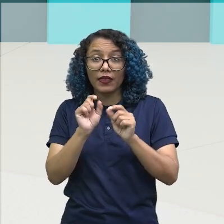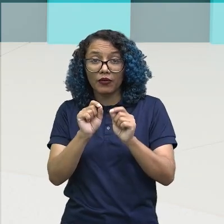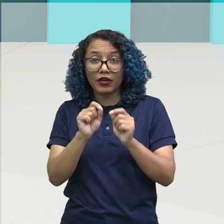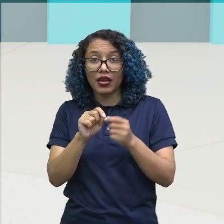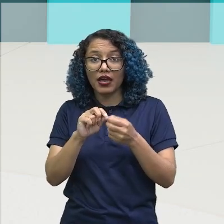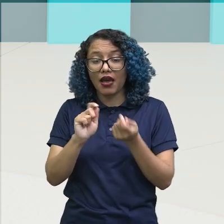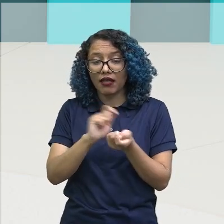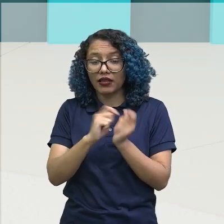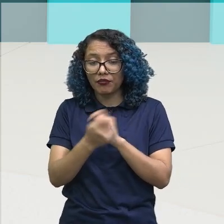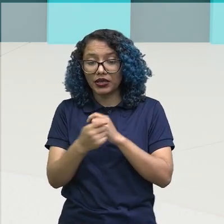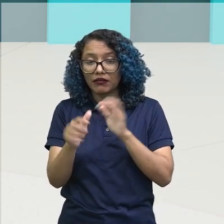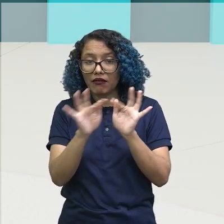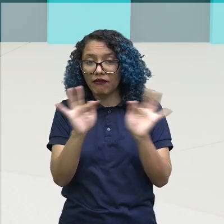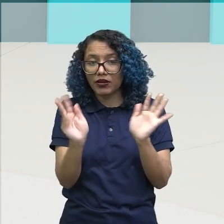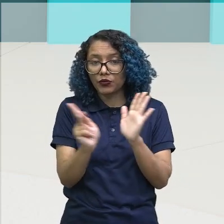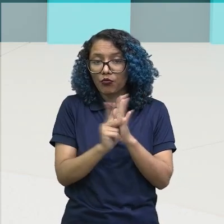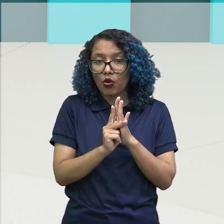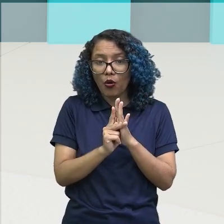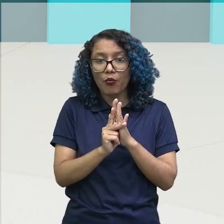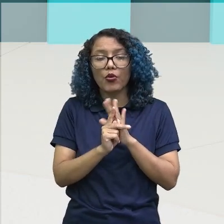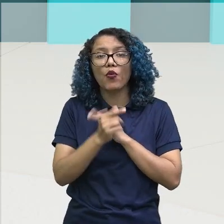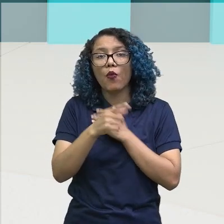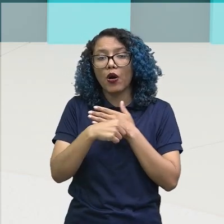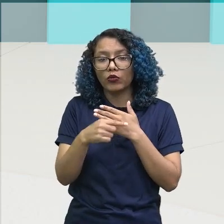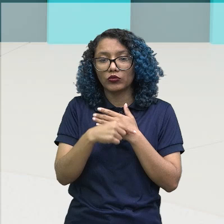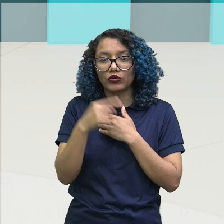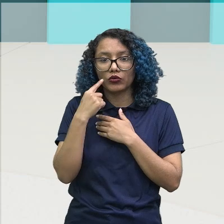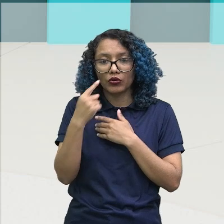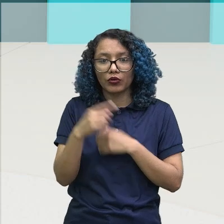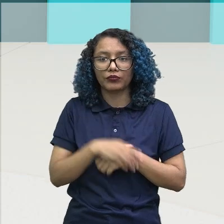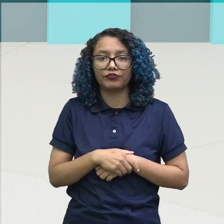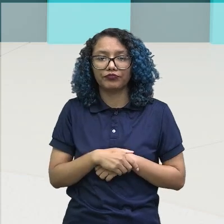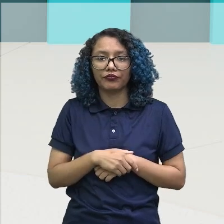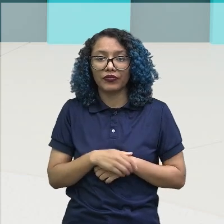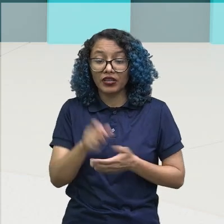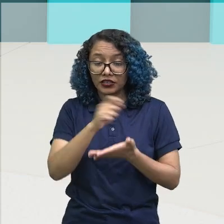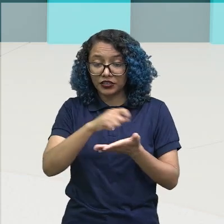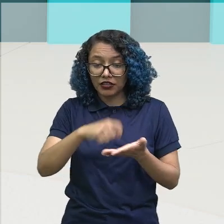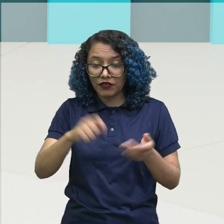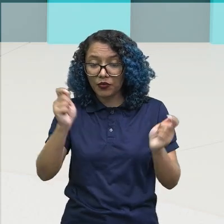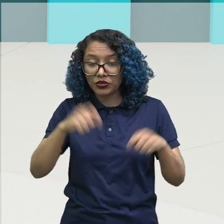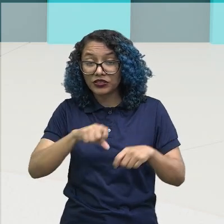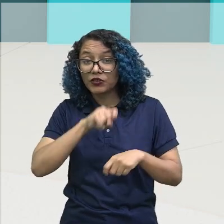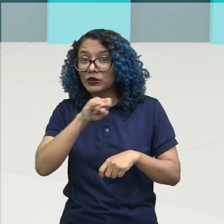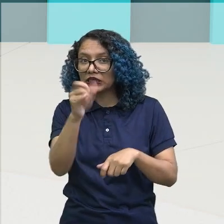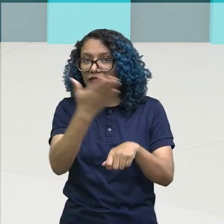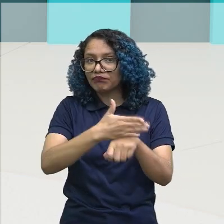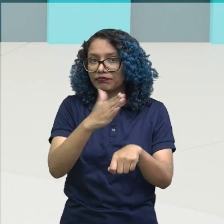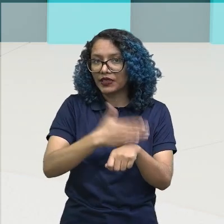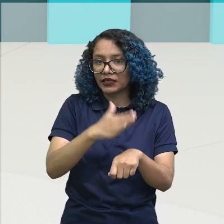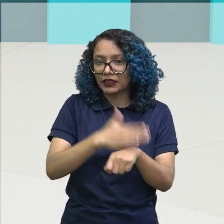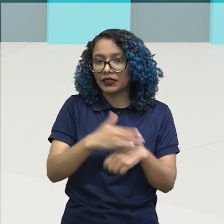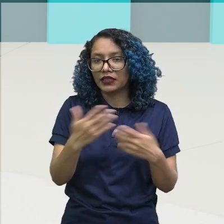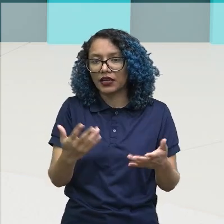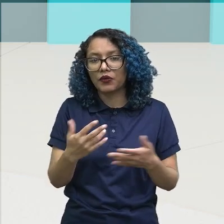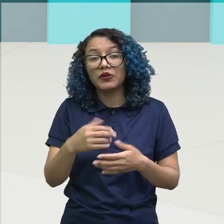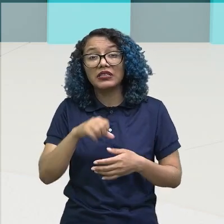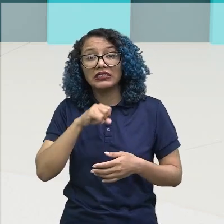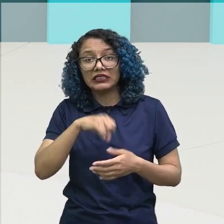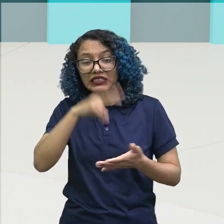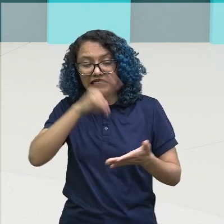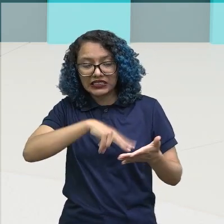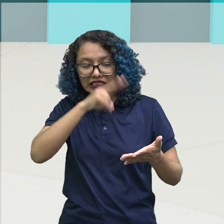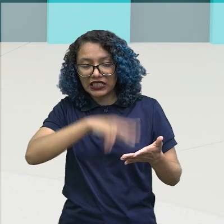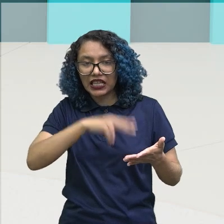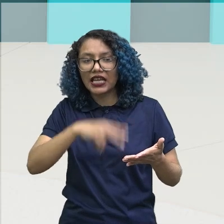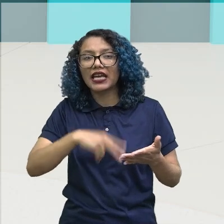Ele fala que escrever só se aprende escrevendo. Então, ler bastante